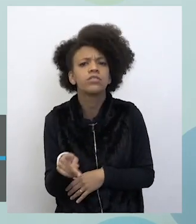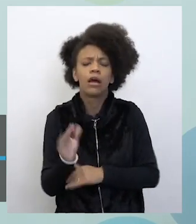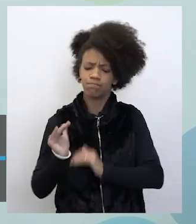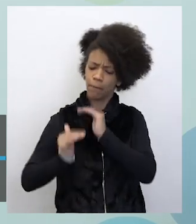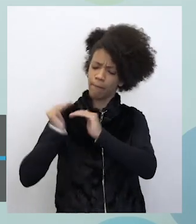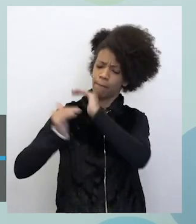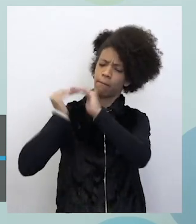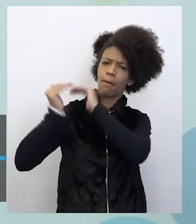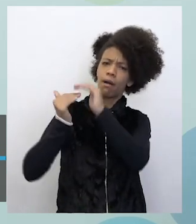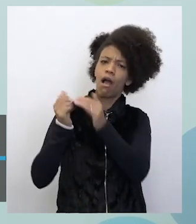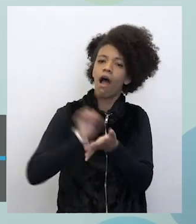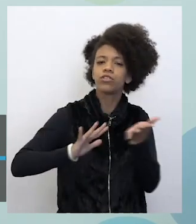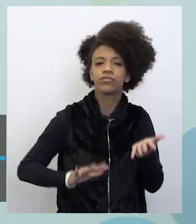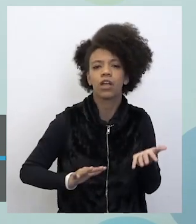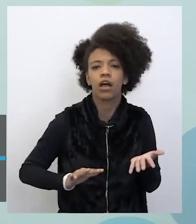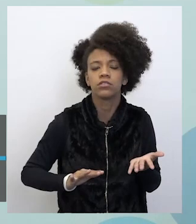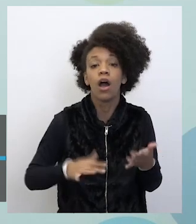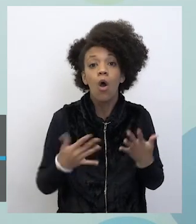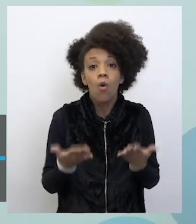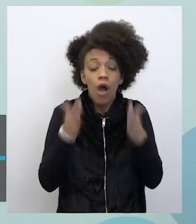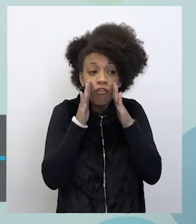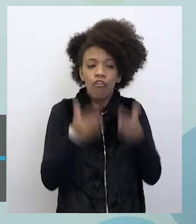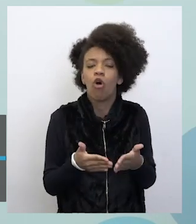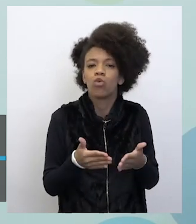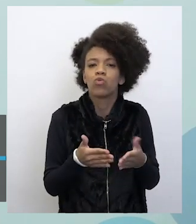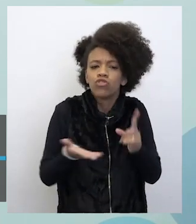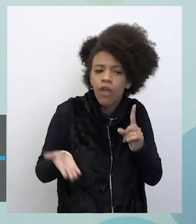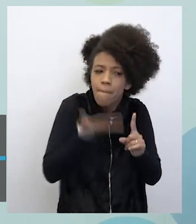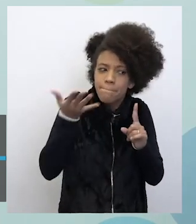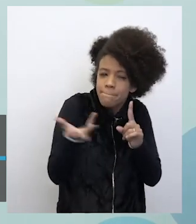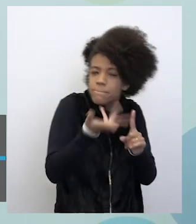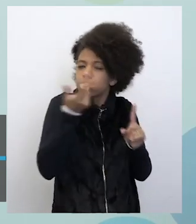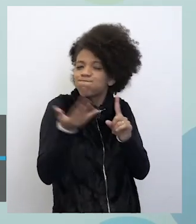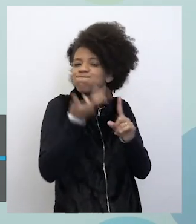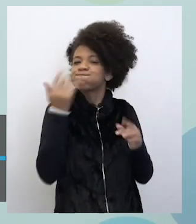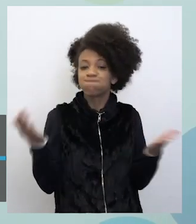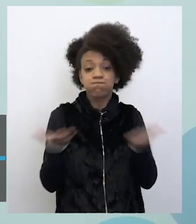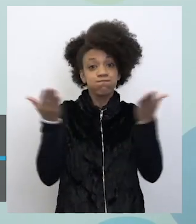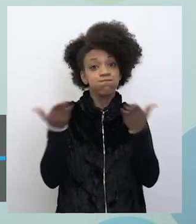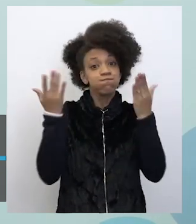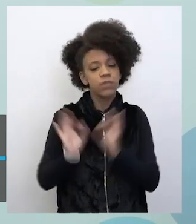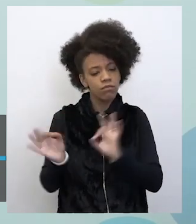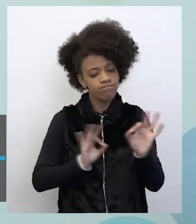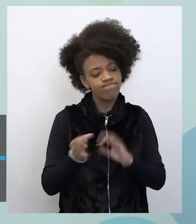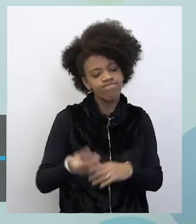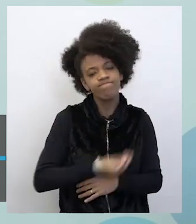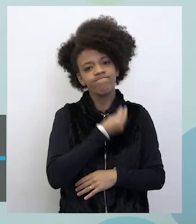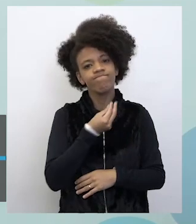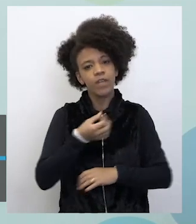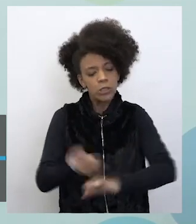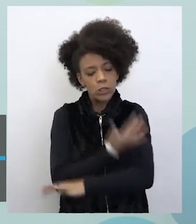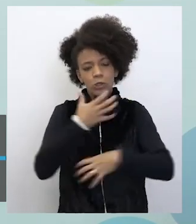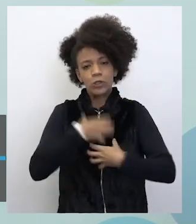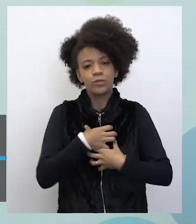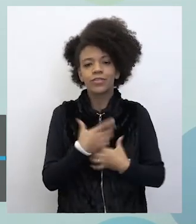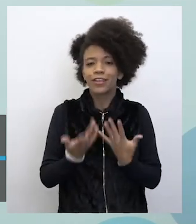desenvolvendo atividades com intencionalidade para ajudar nesse desenvolvimento socioemocional. E aí a gente vai